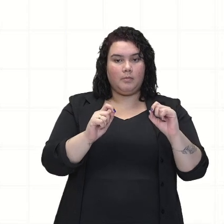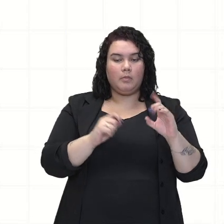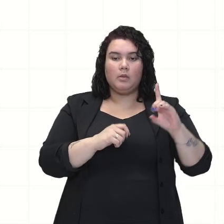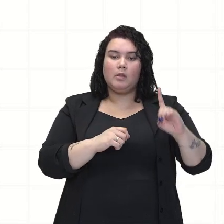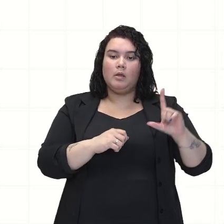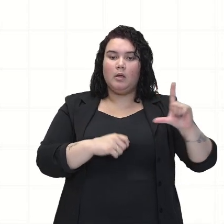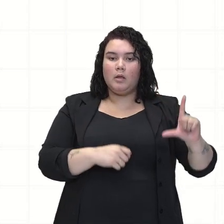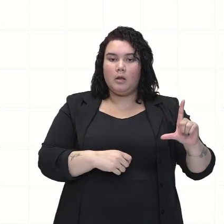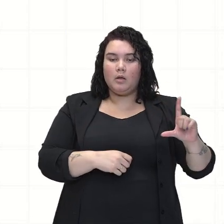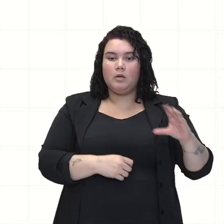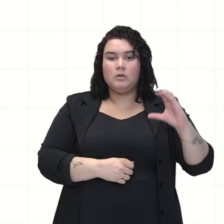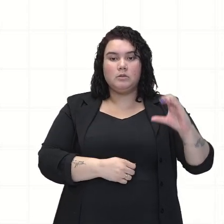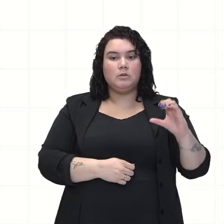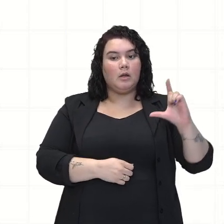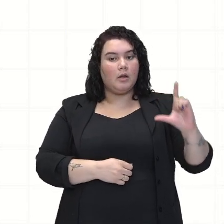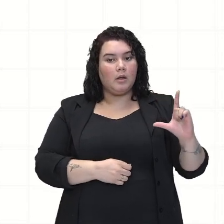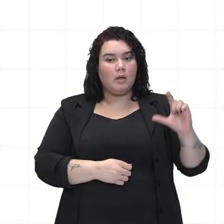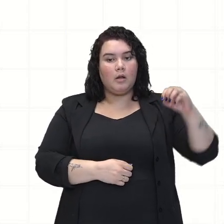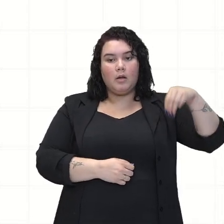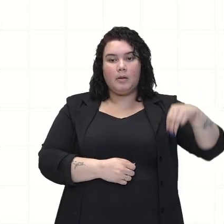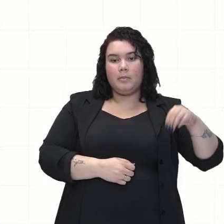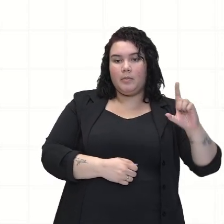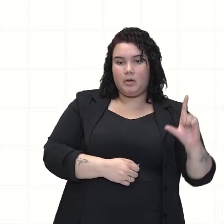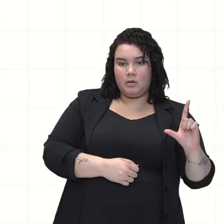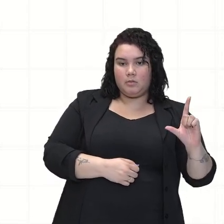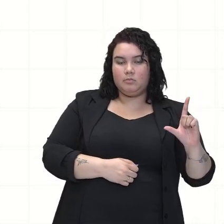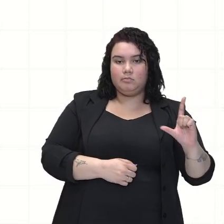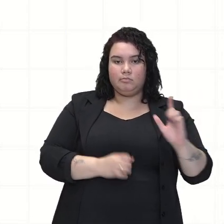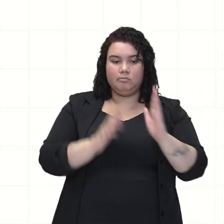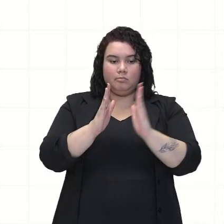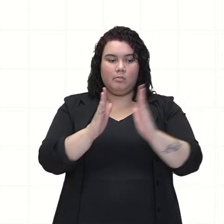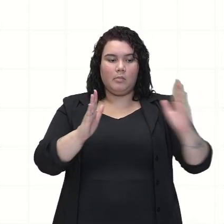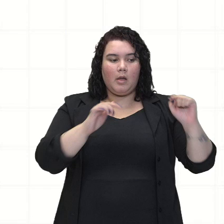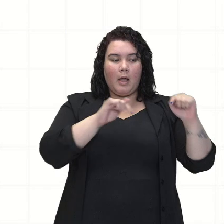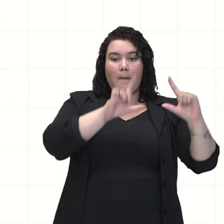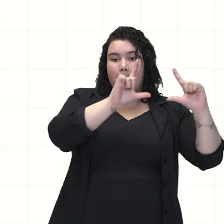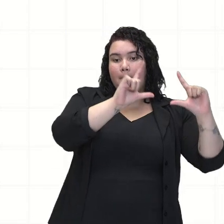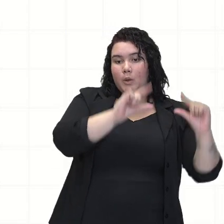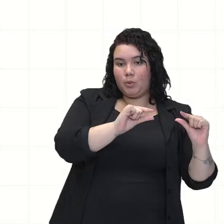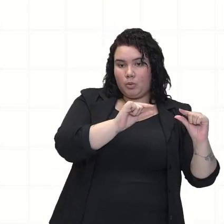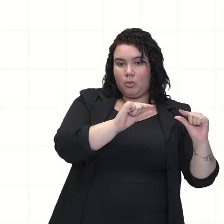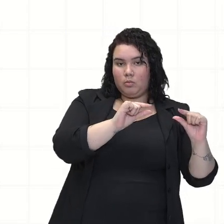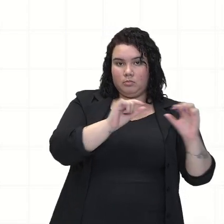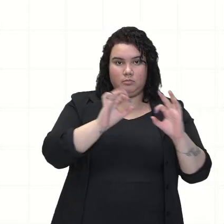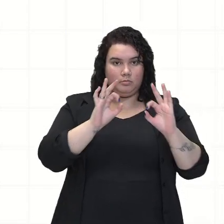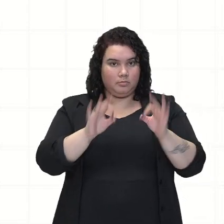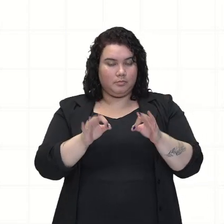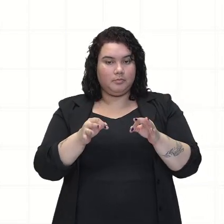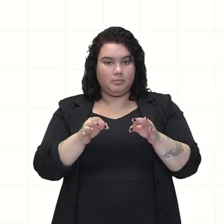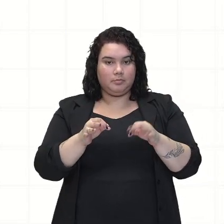decilitro, centilitro, mililitro, né? São menores do que o litro, tá? Ó.